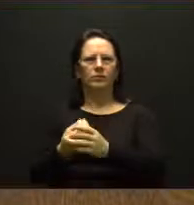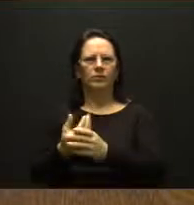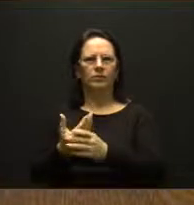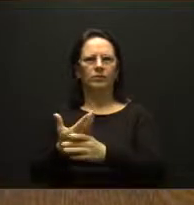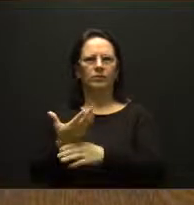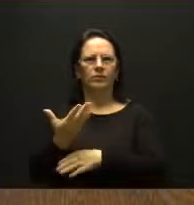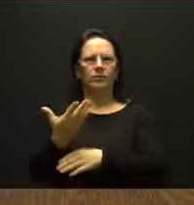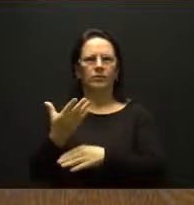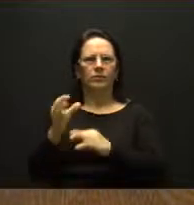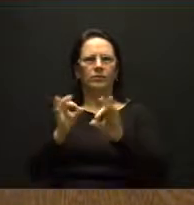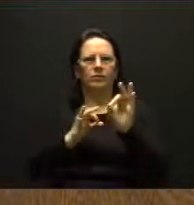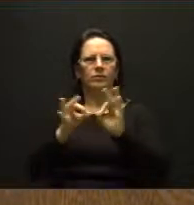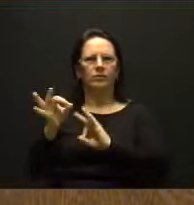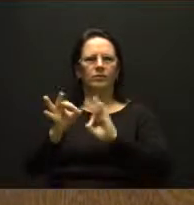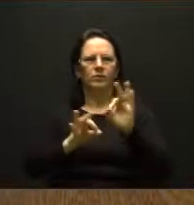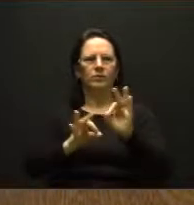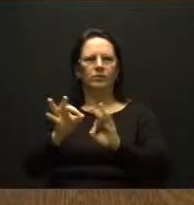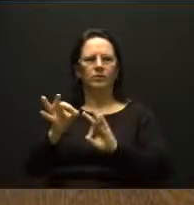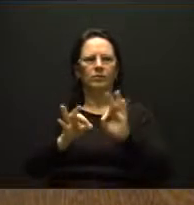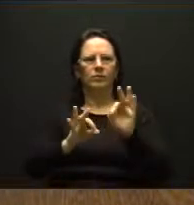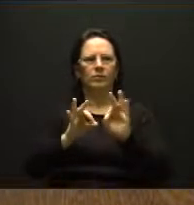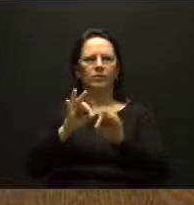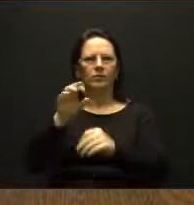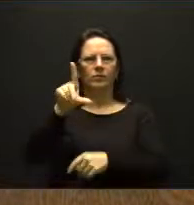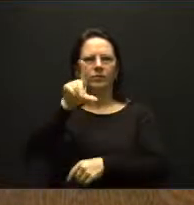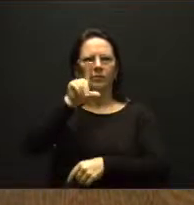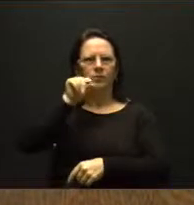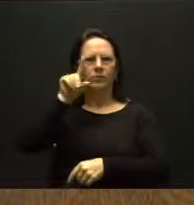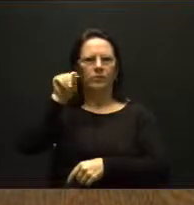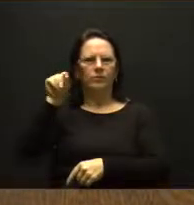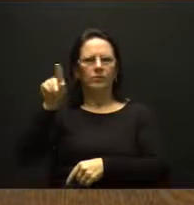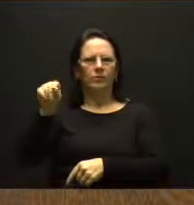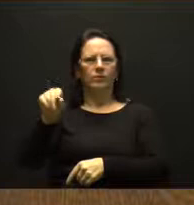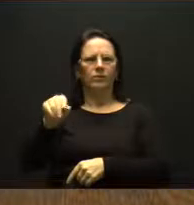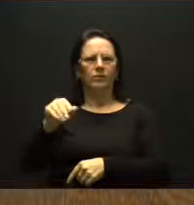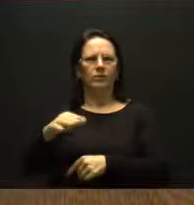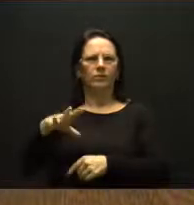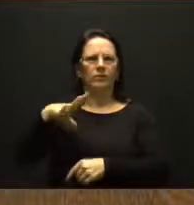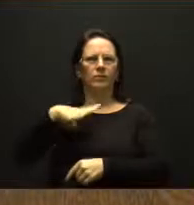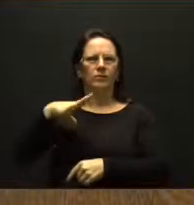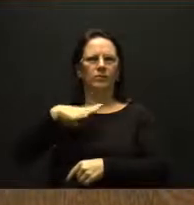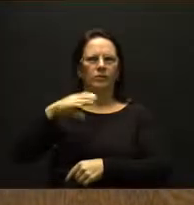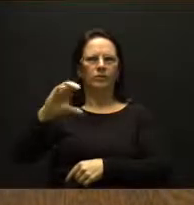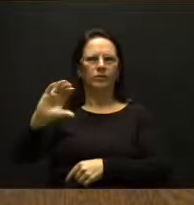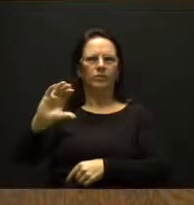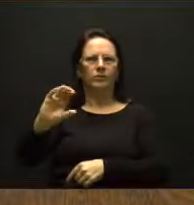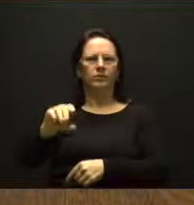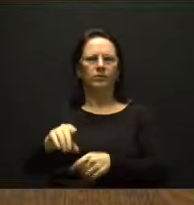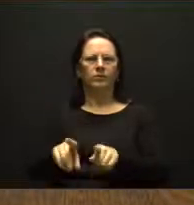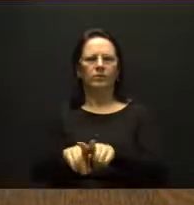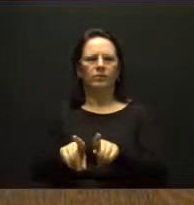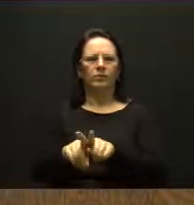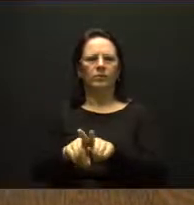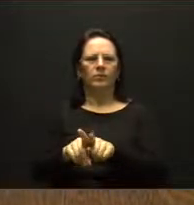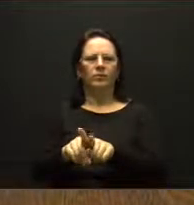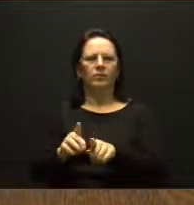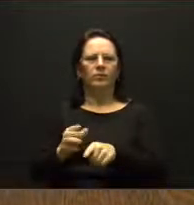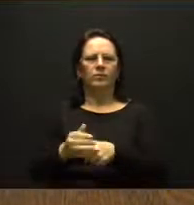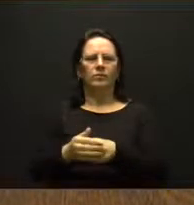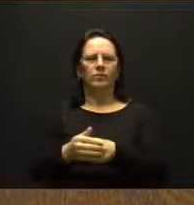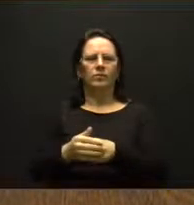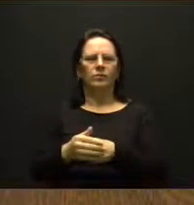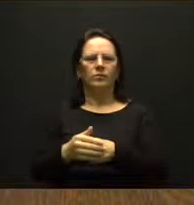um plano de controle da unidade de ensino da cidade encaminhou questões para